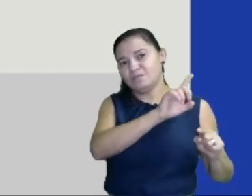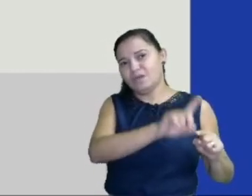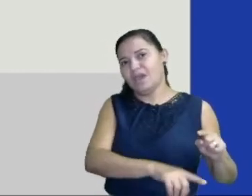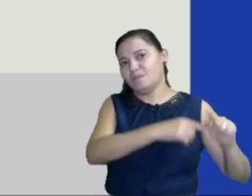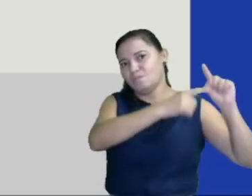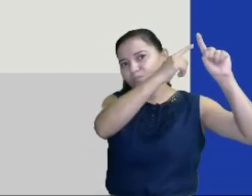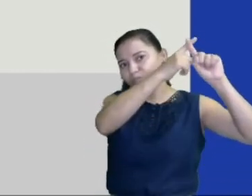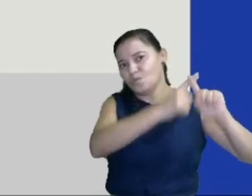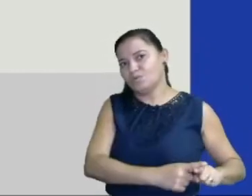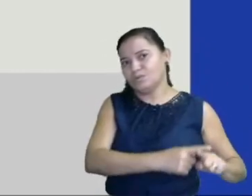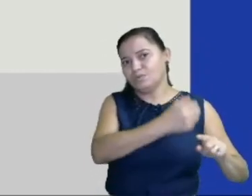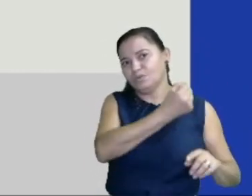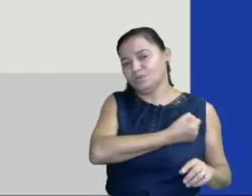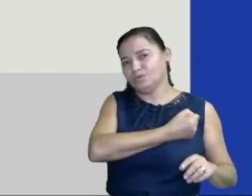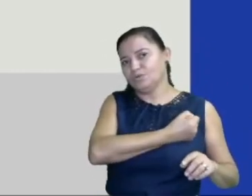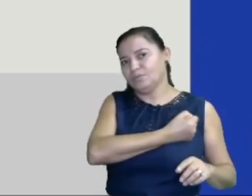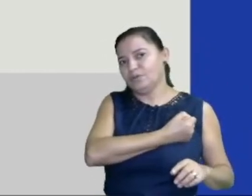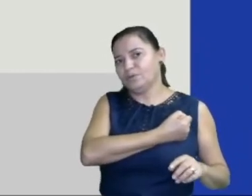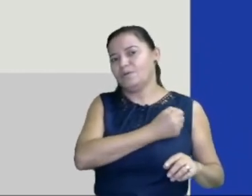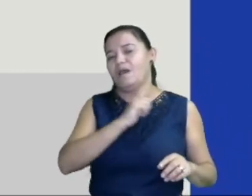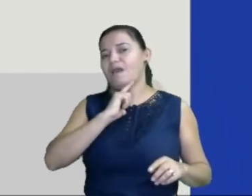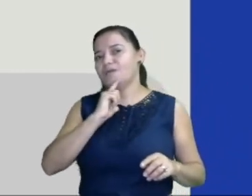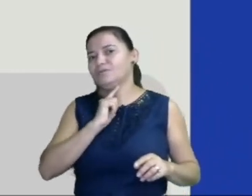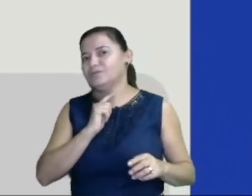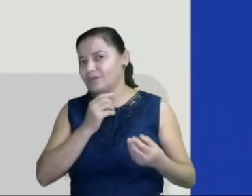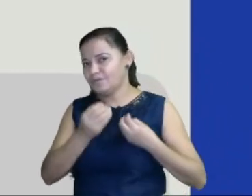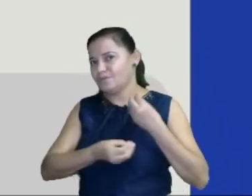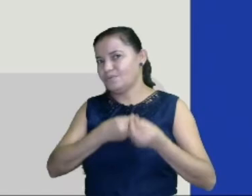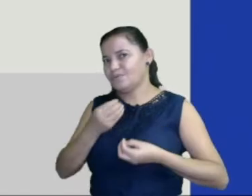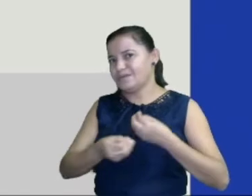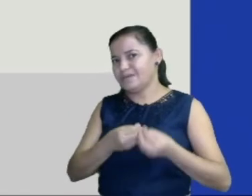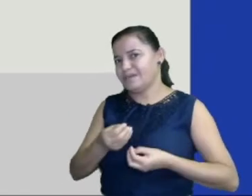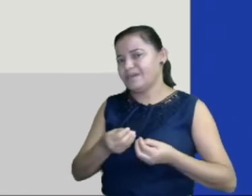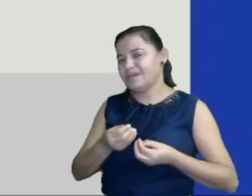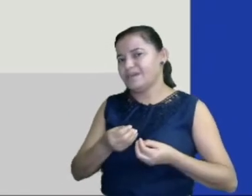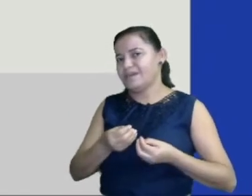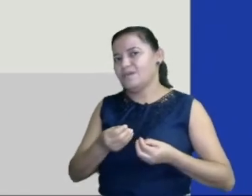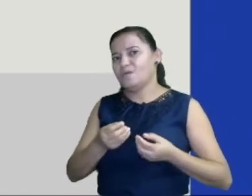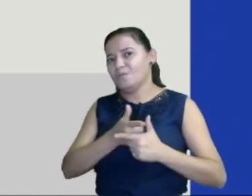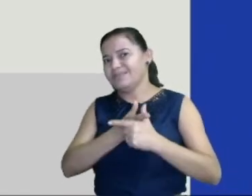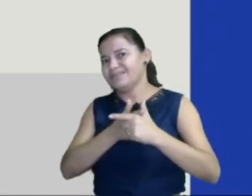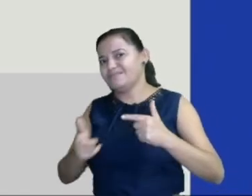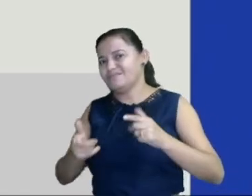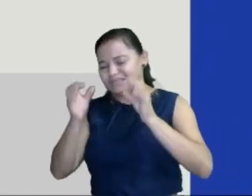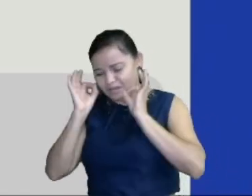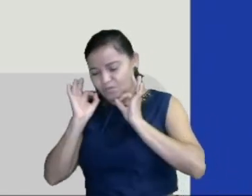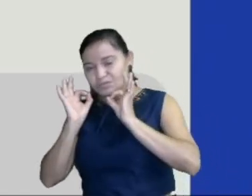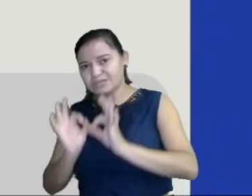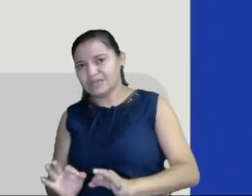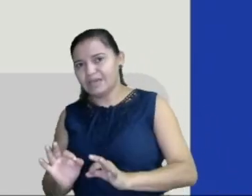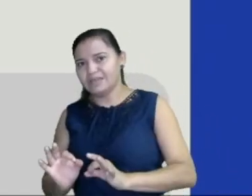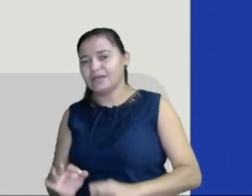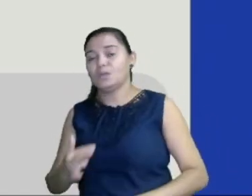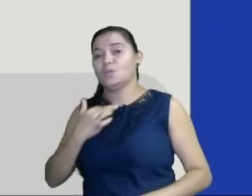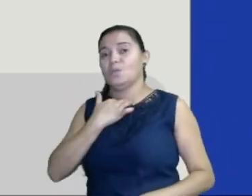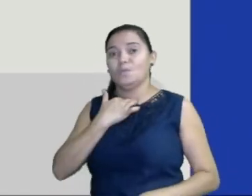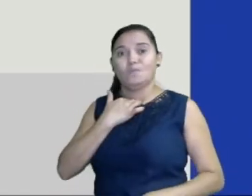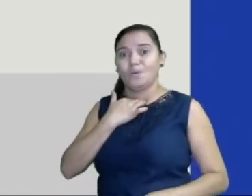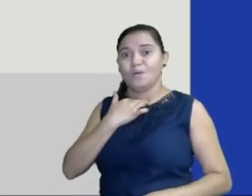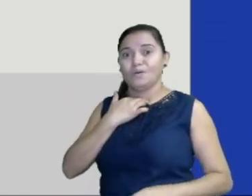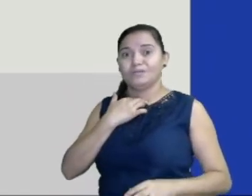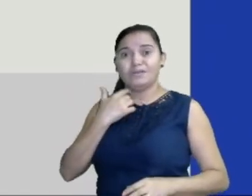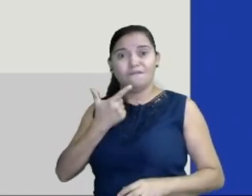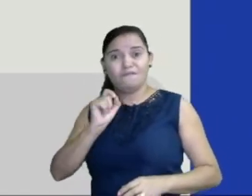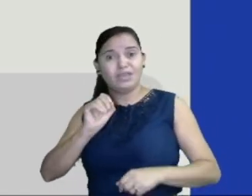desse número e eu tenho uma operação a exata uma divisão exata então não pode passar do 20